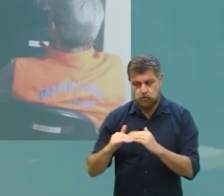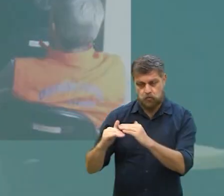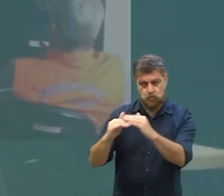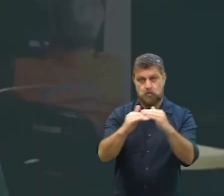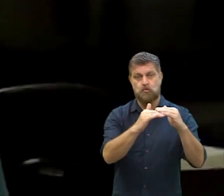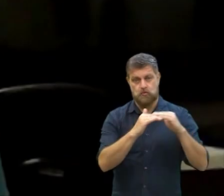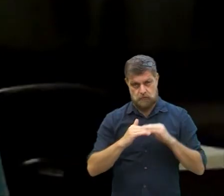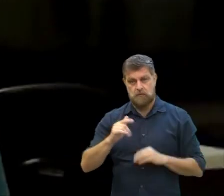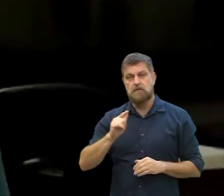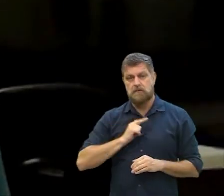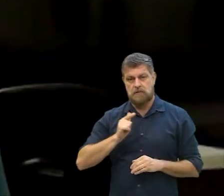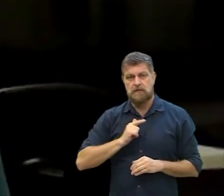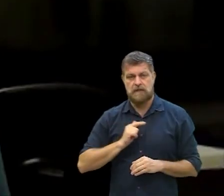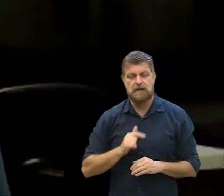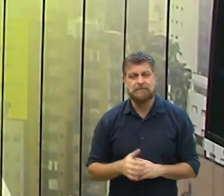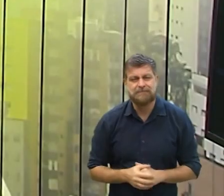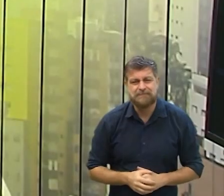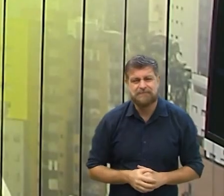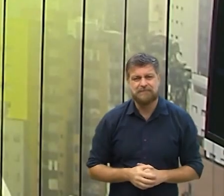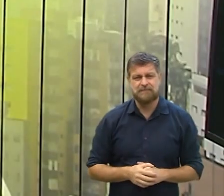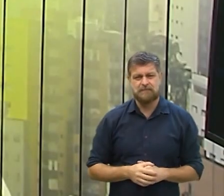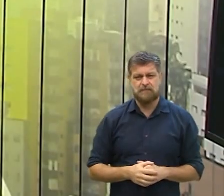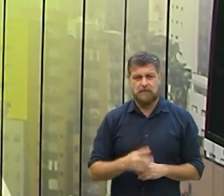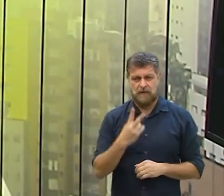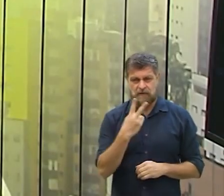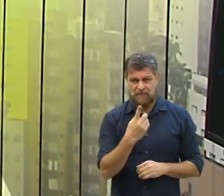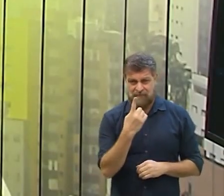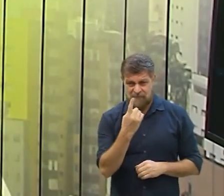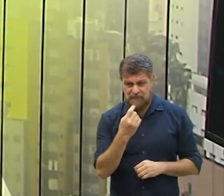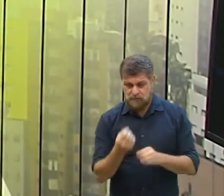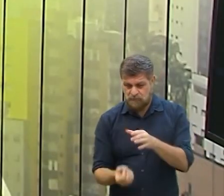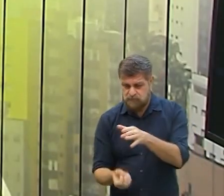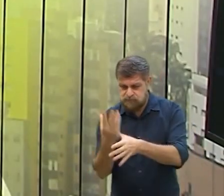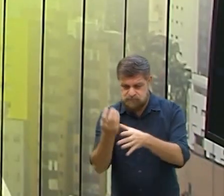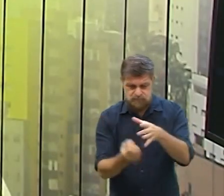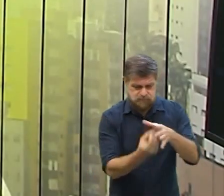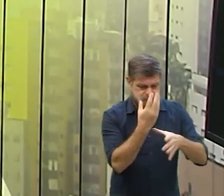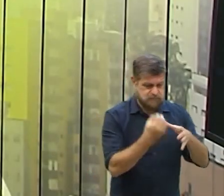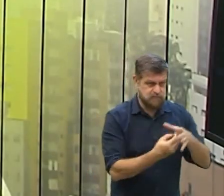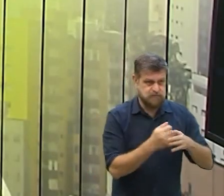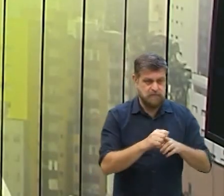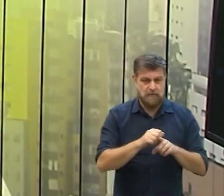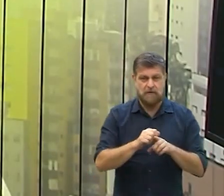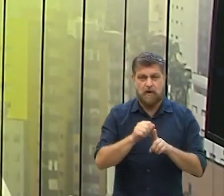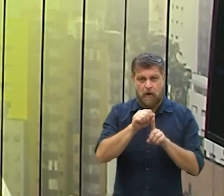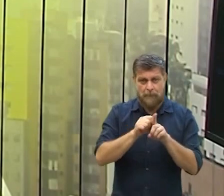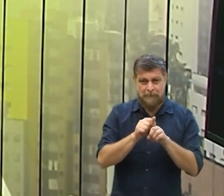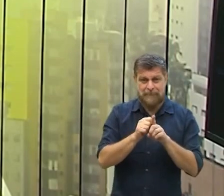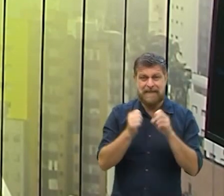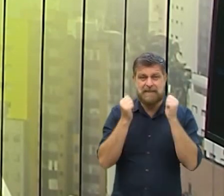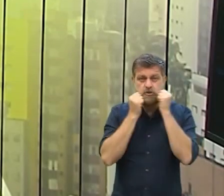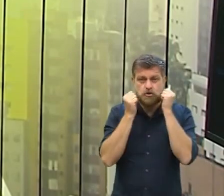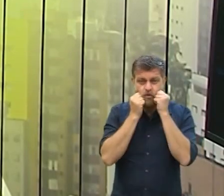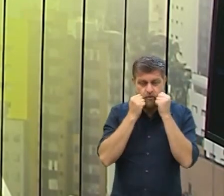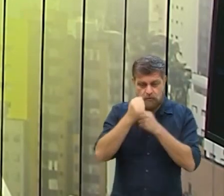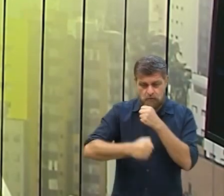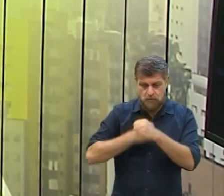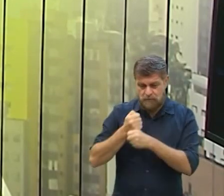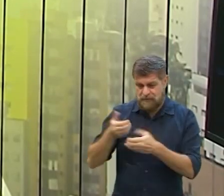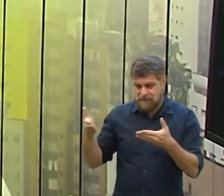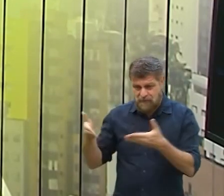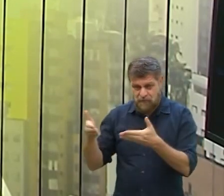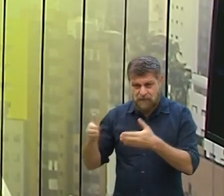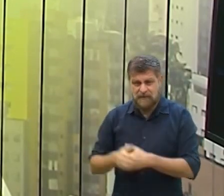cidades aqui da região metropolitana de Campinas. Então, foram 21 focos no mês de julho de 2020 e